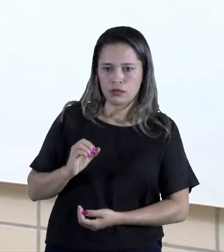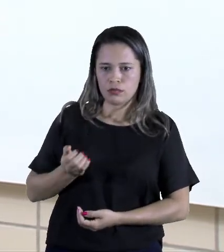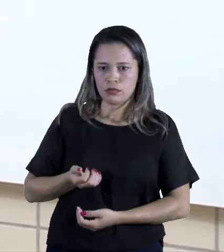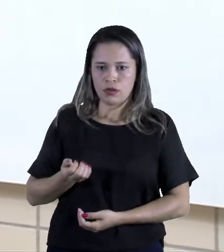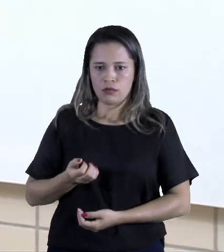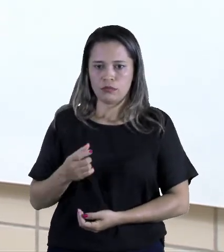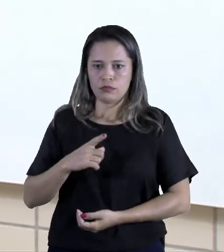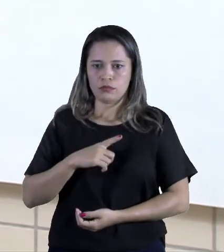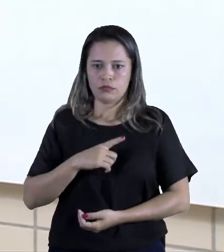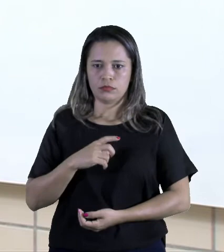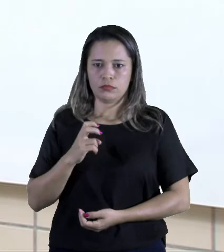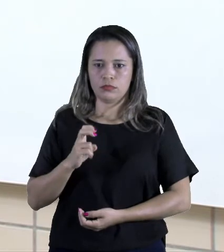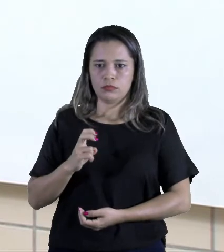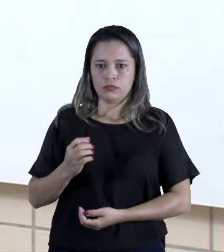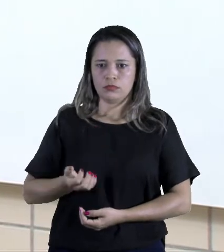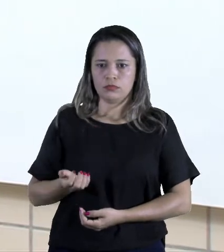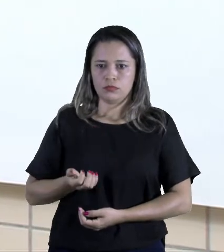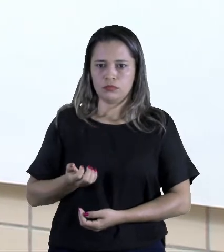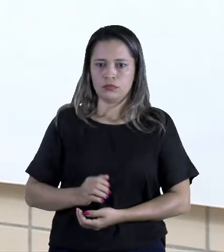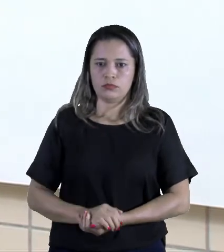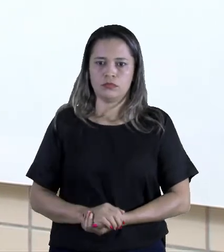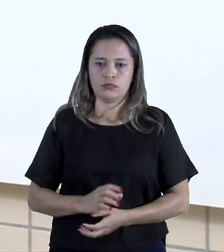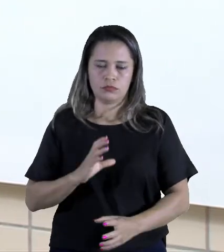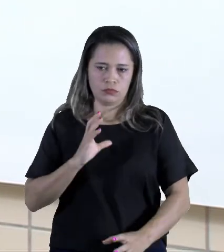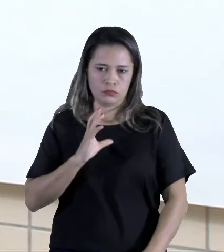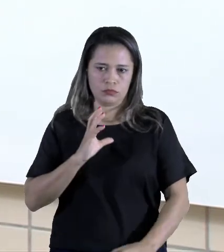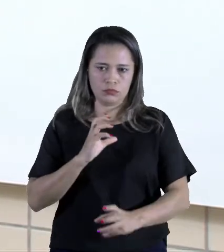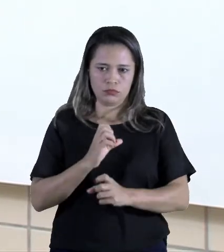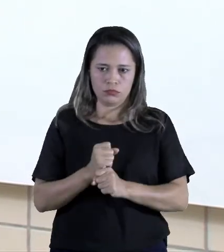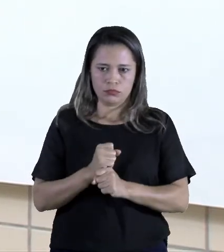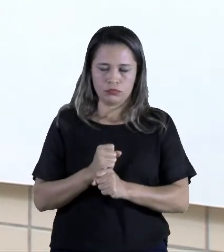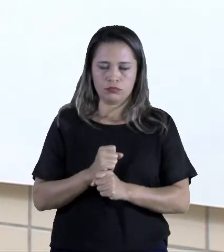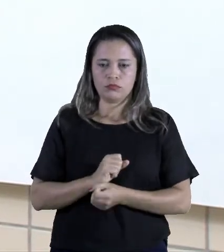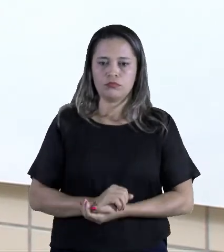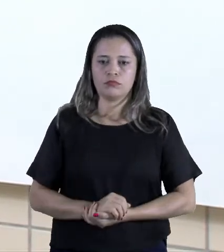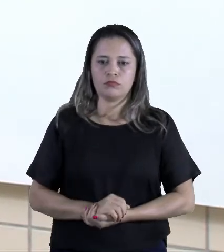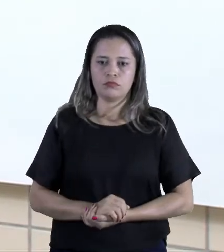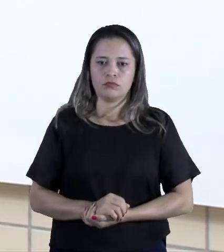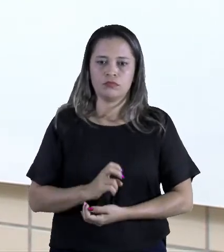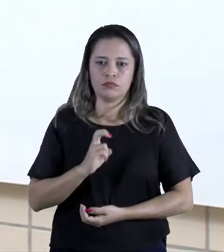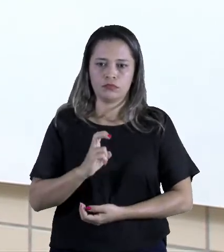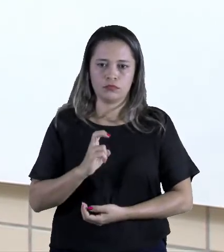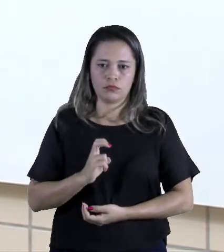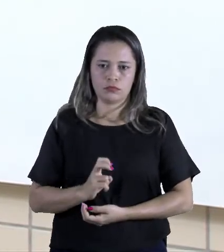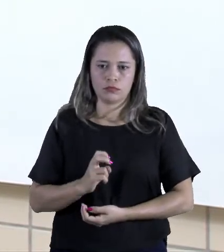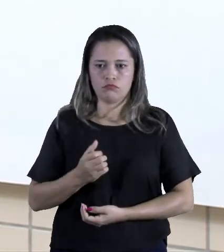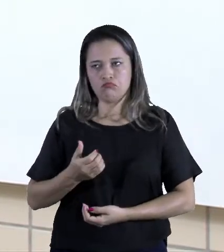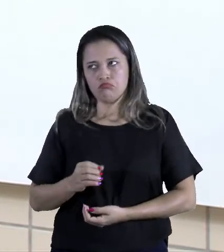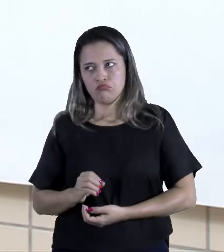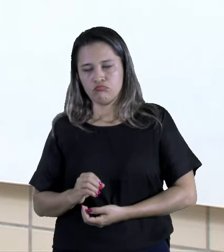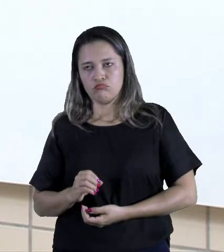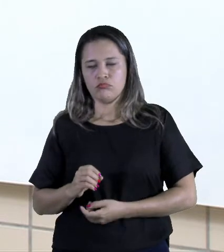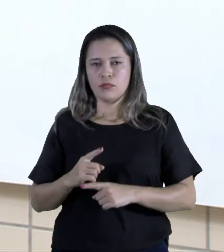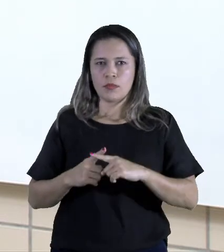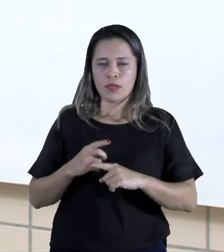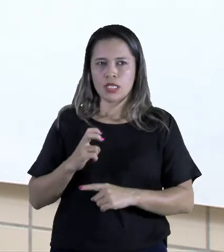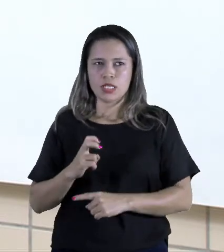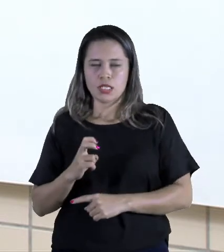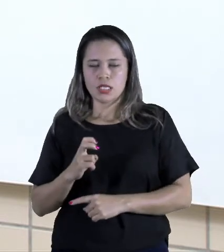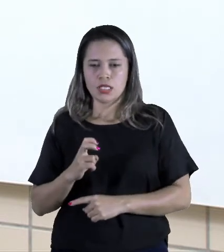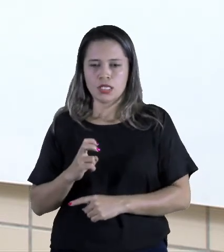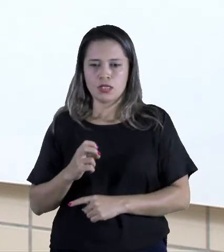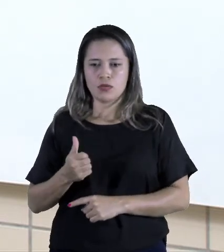e eu tenho uma moeda de 5. Vamos somar essas moedas. 5 mais 5, 10, mais